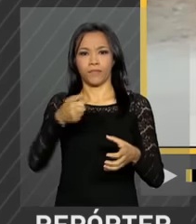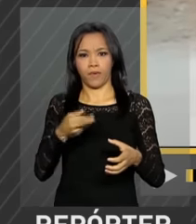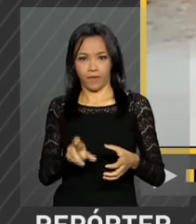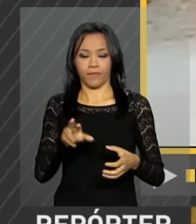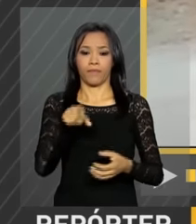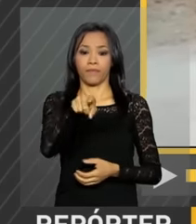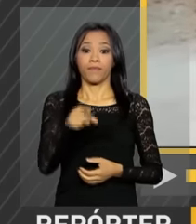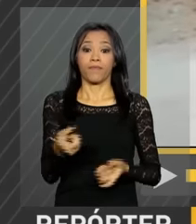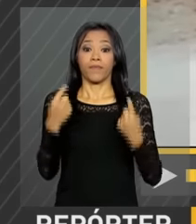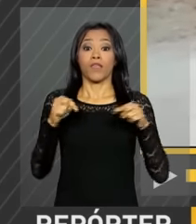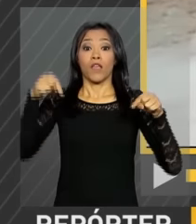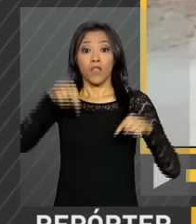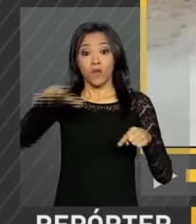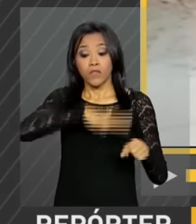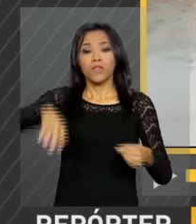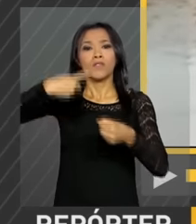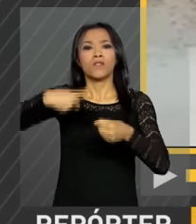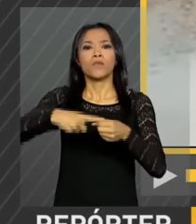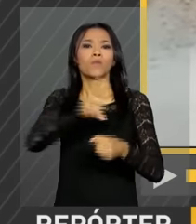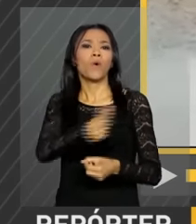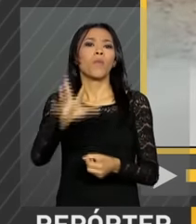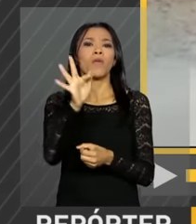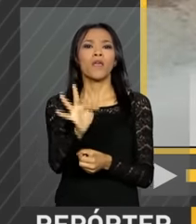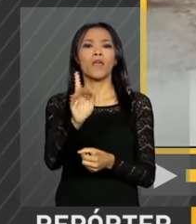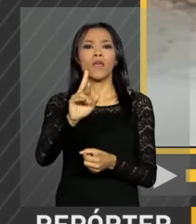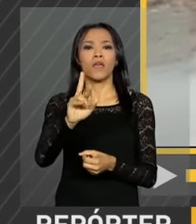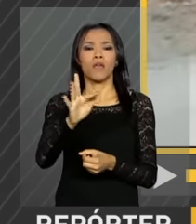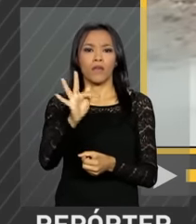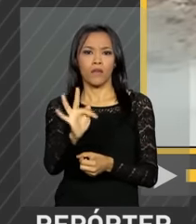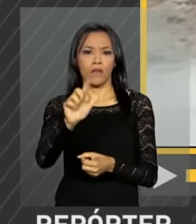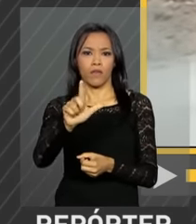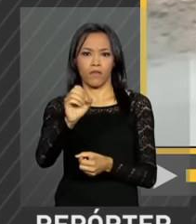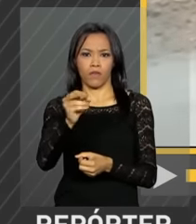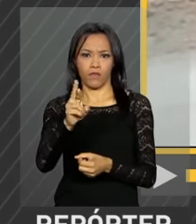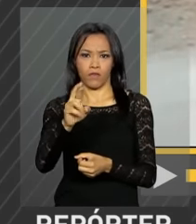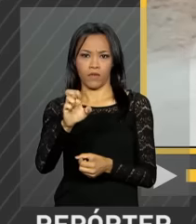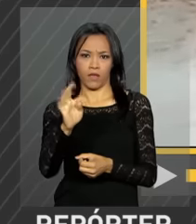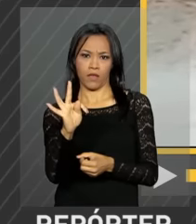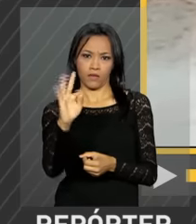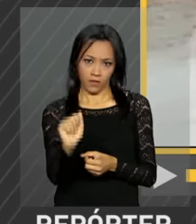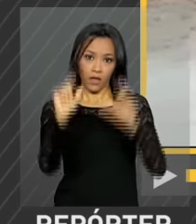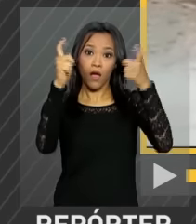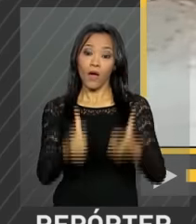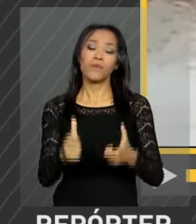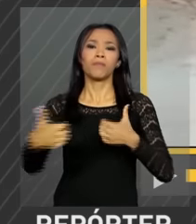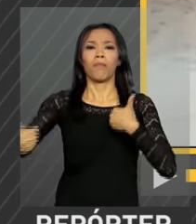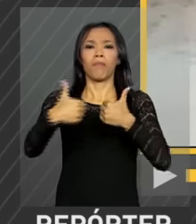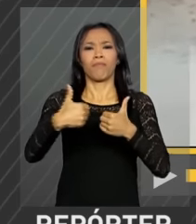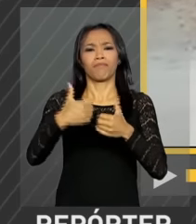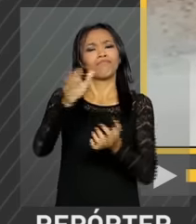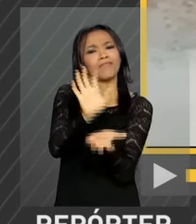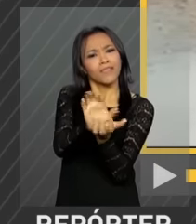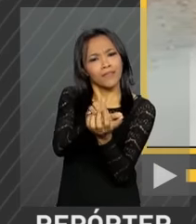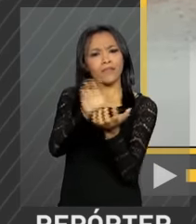Olá, nós estamos em Floresta, município a mais de 430 quilômetros da capital pernambucana, Recife. Aqui o presidente